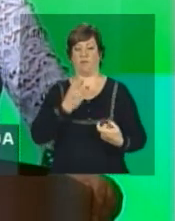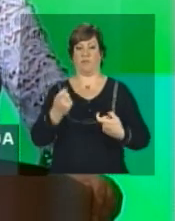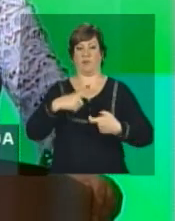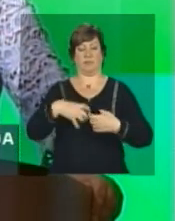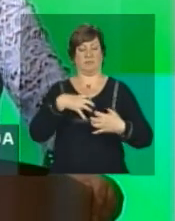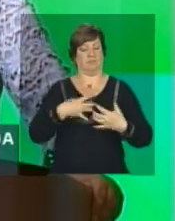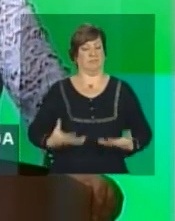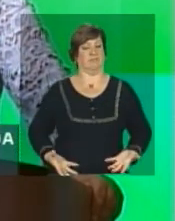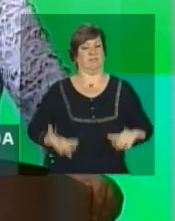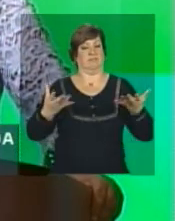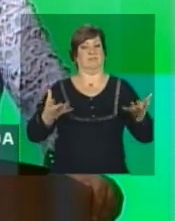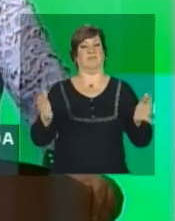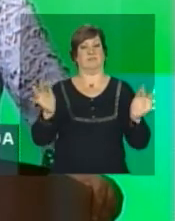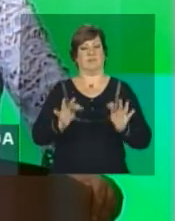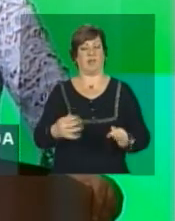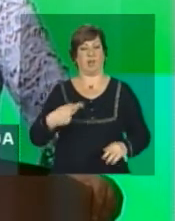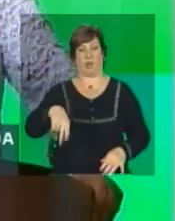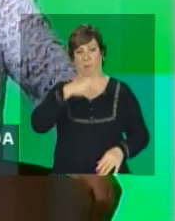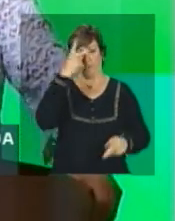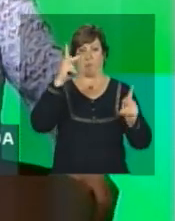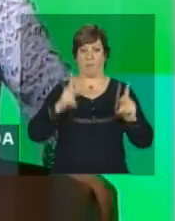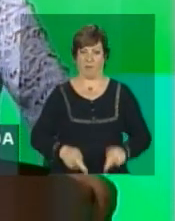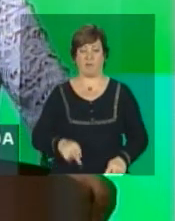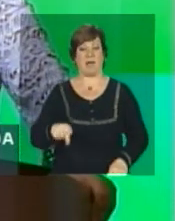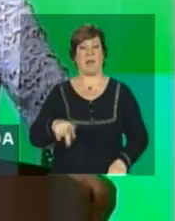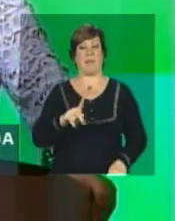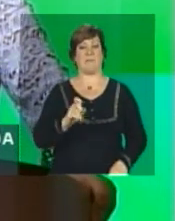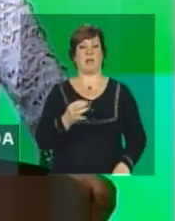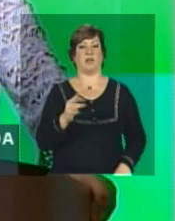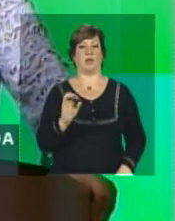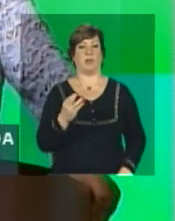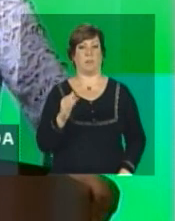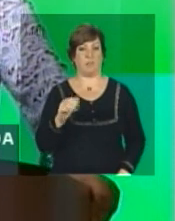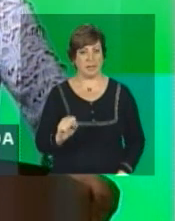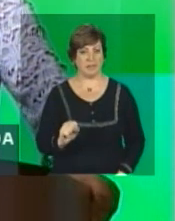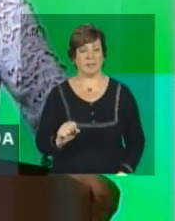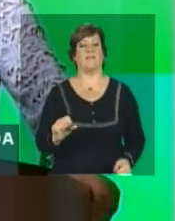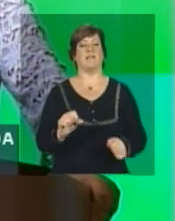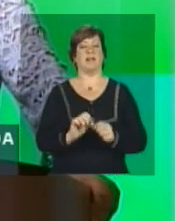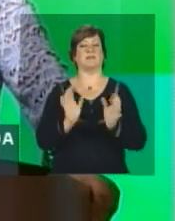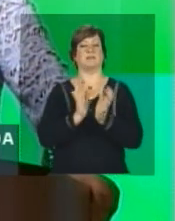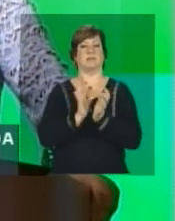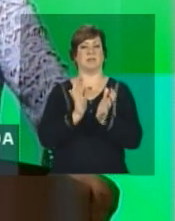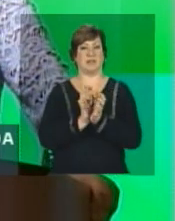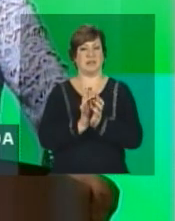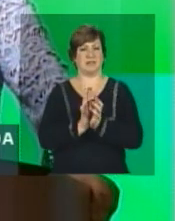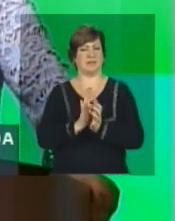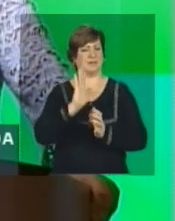autoestima pelo nosso povo. A Petrobras faz parte